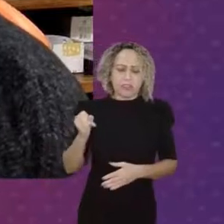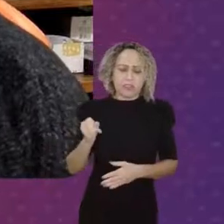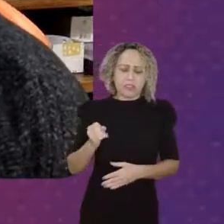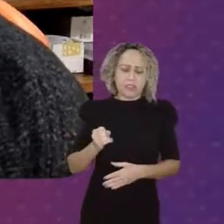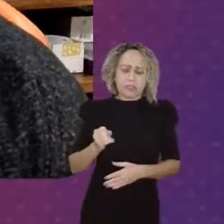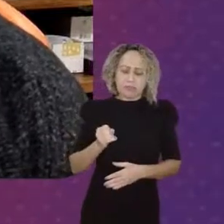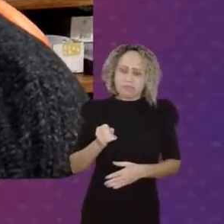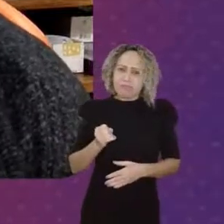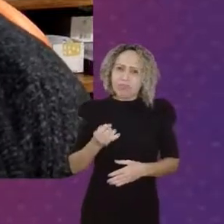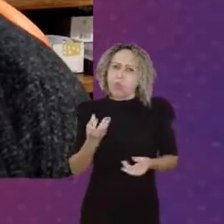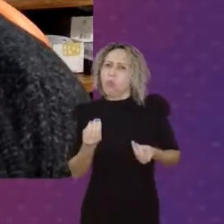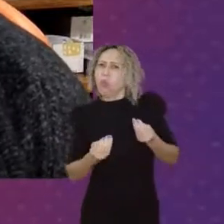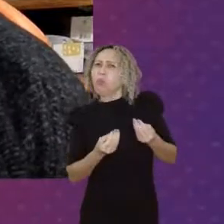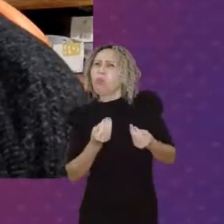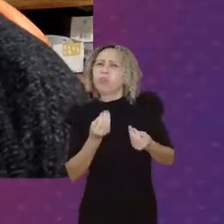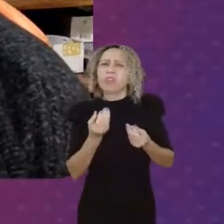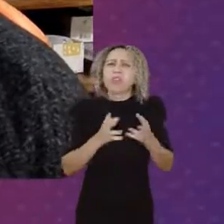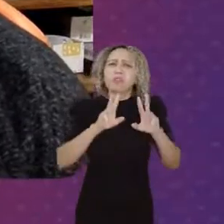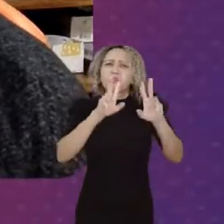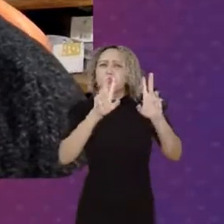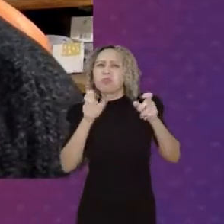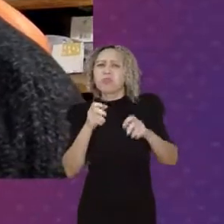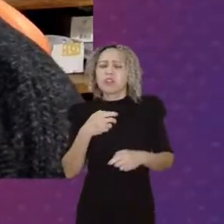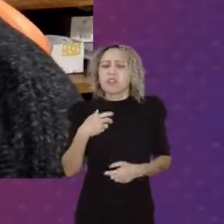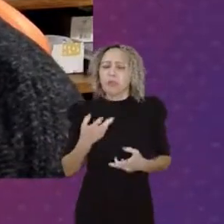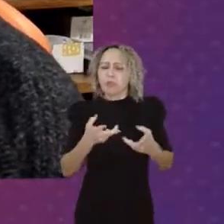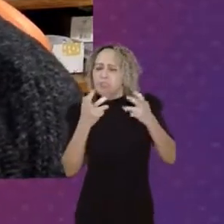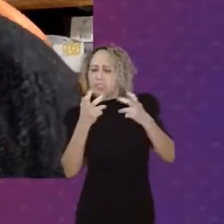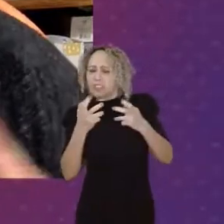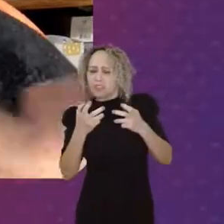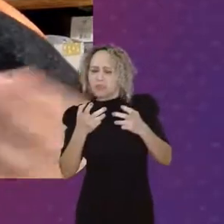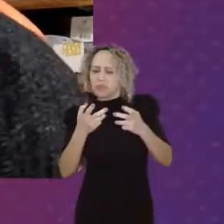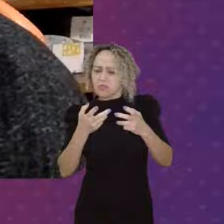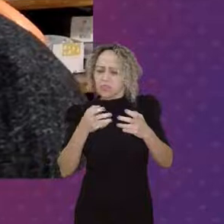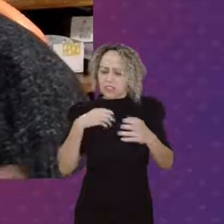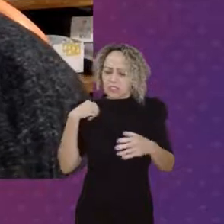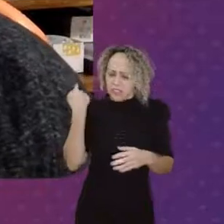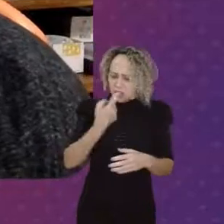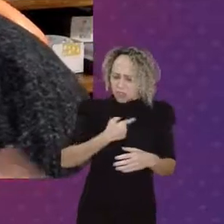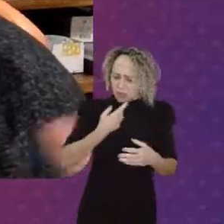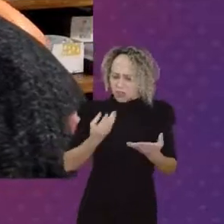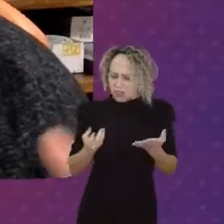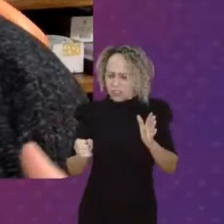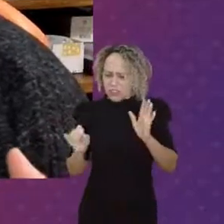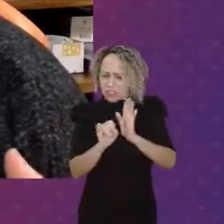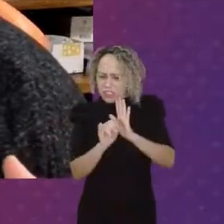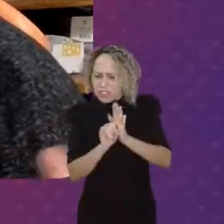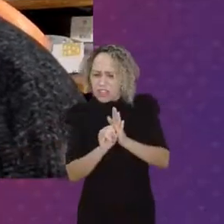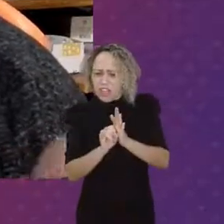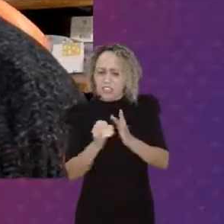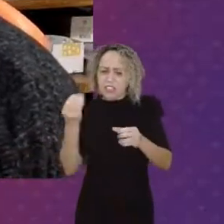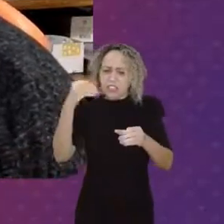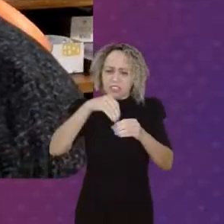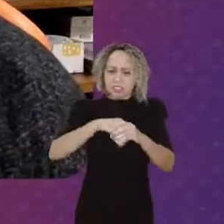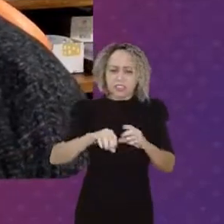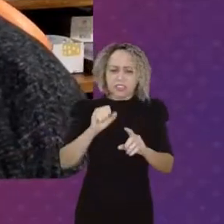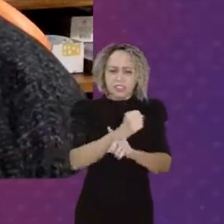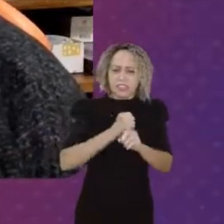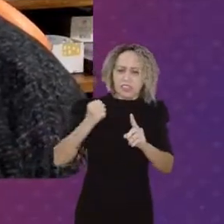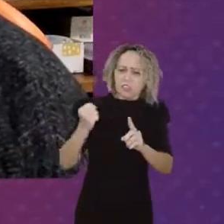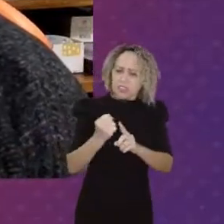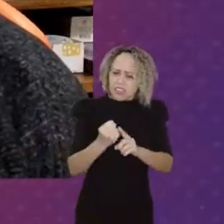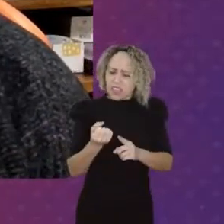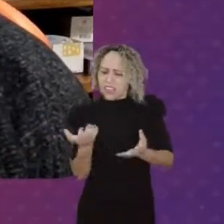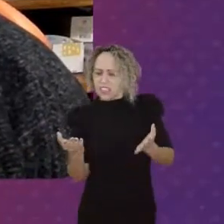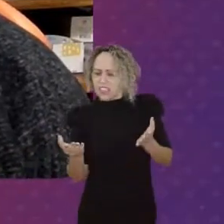os elementos que identificam a nossa identidade, que perpassam socialmente aquilo que a gente